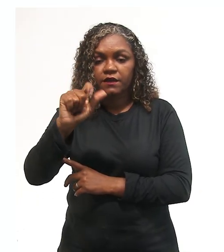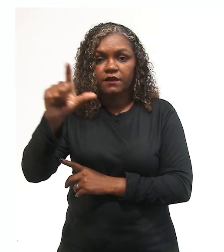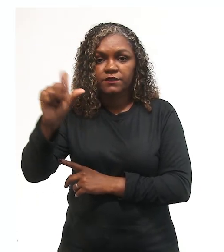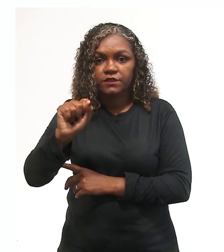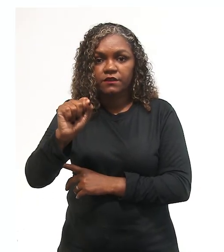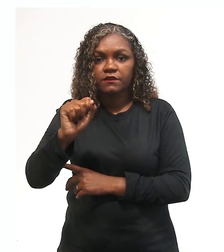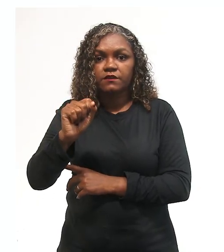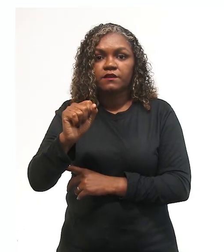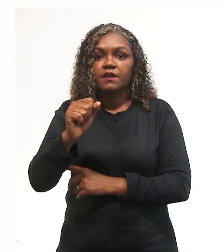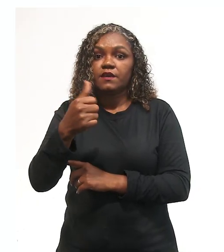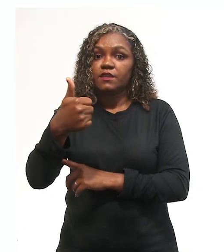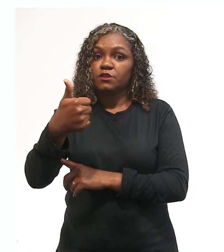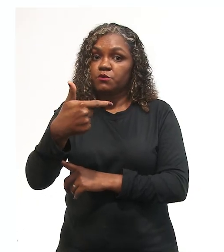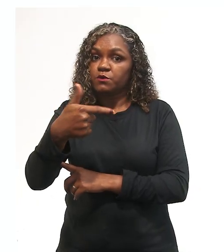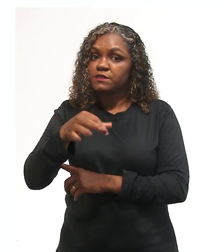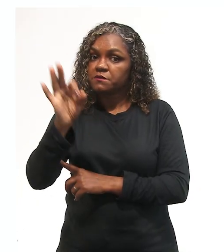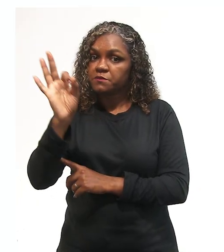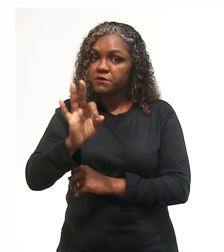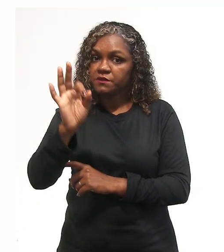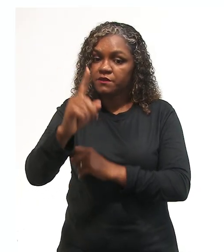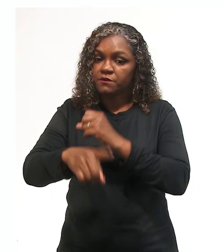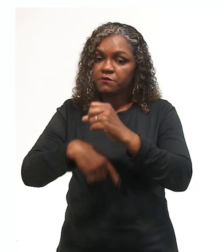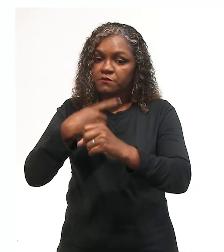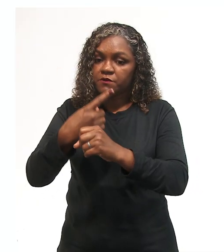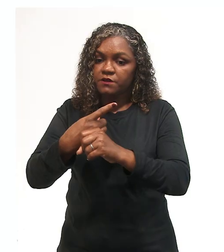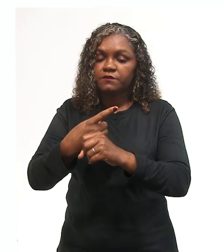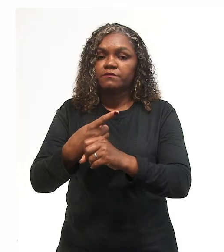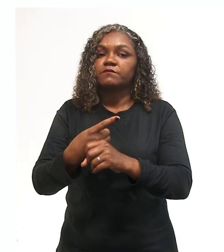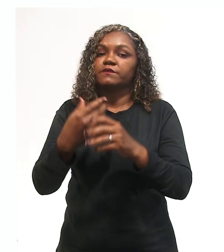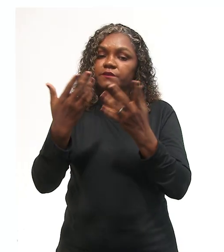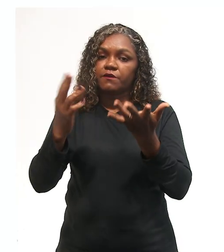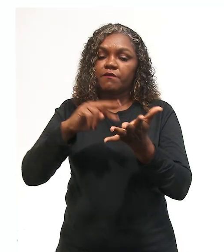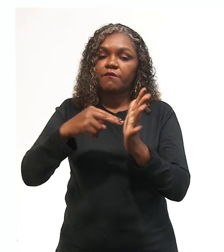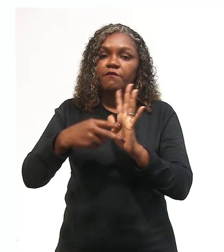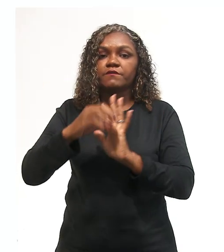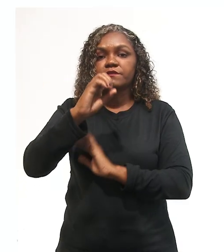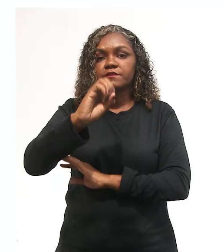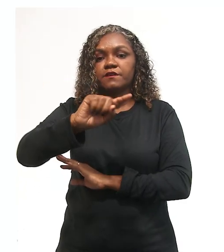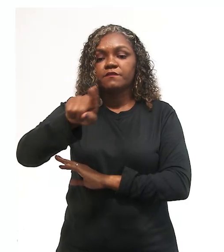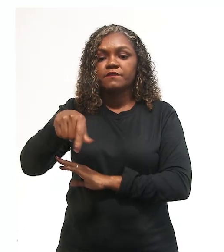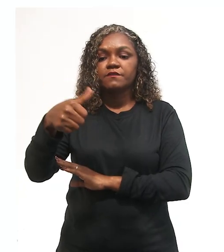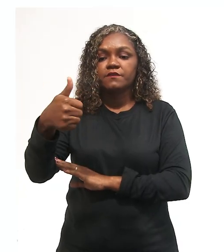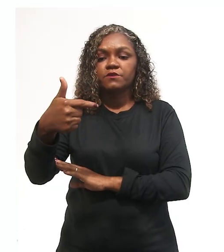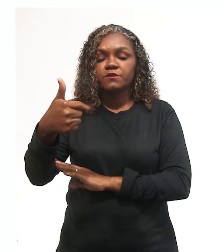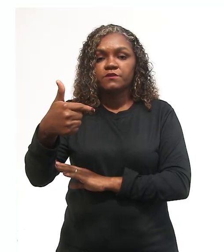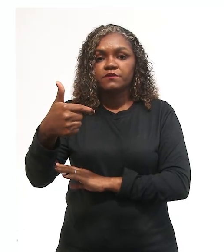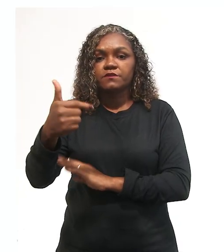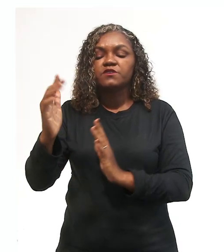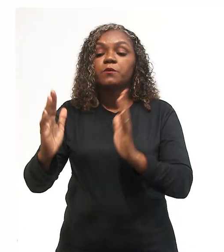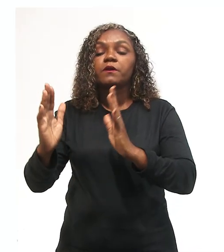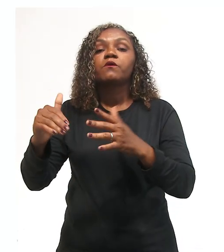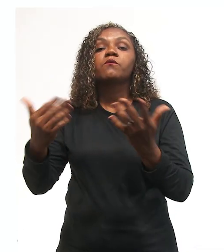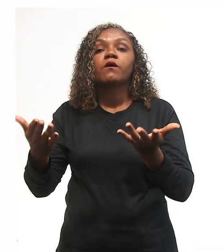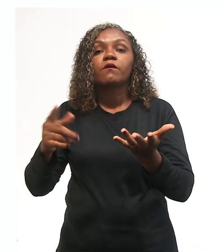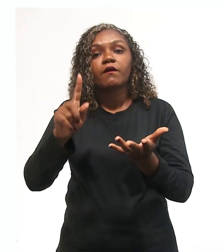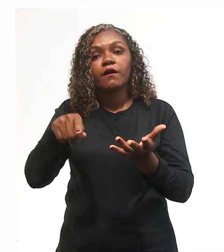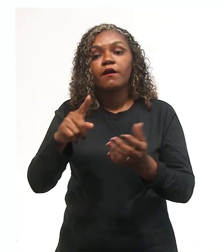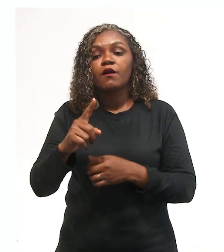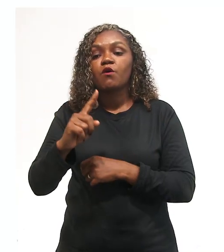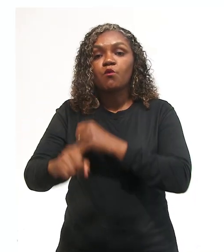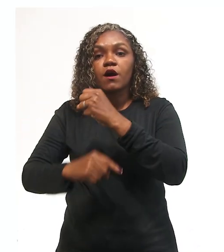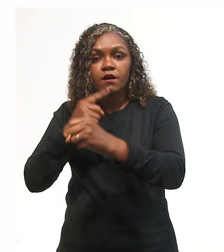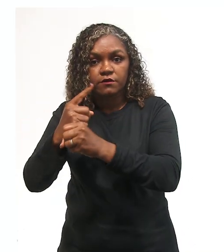ano, 12% é 0,12, o prazo, que é de 1 ano, e aí a gente faz